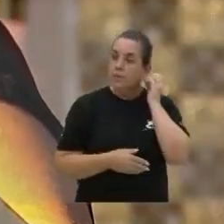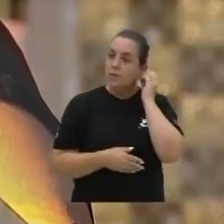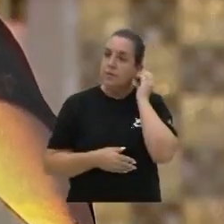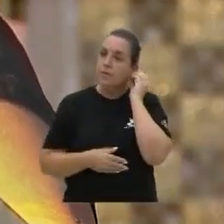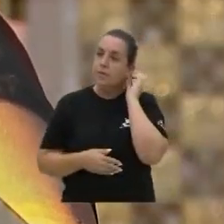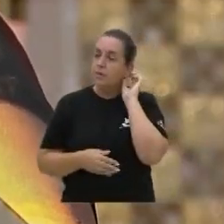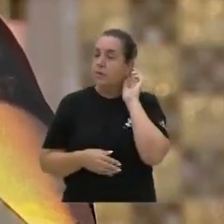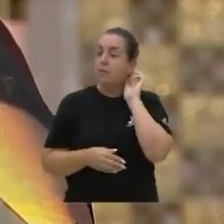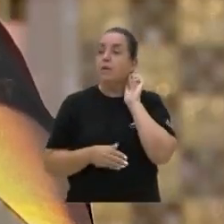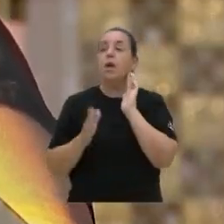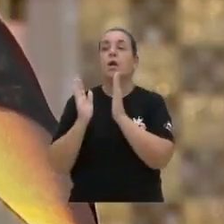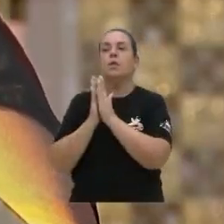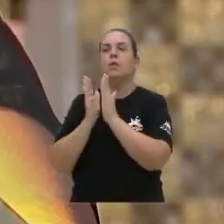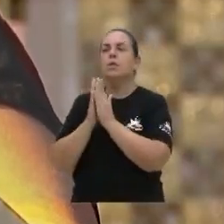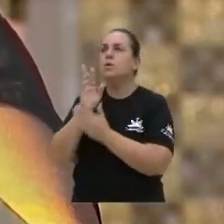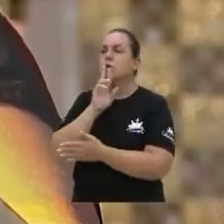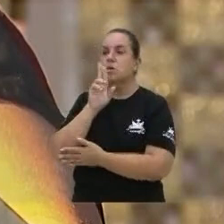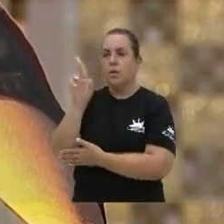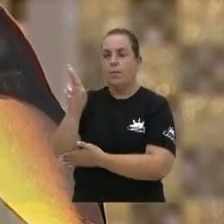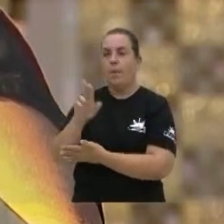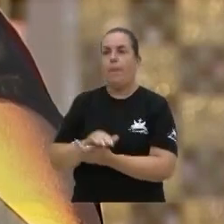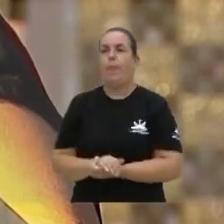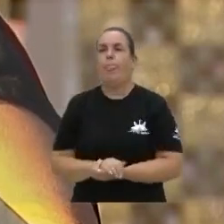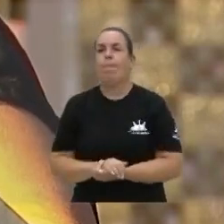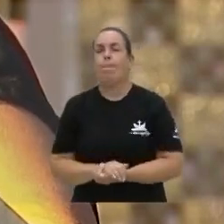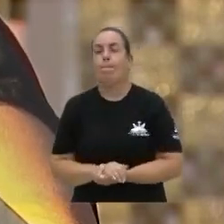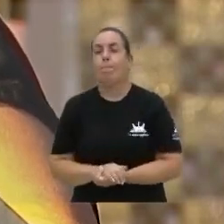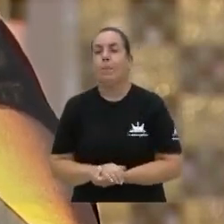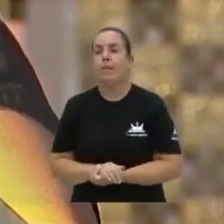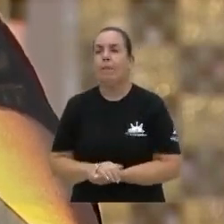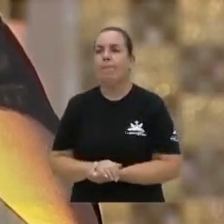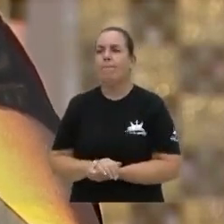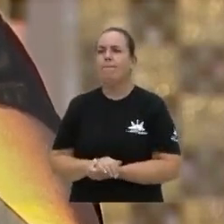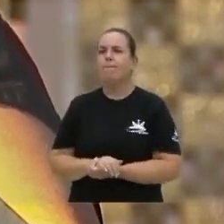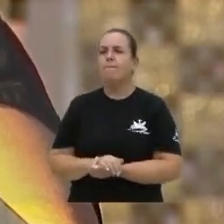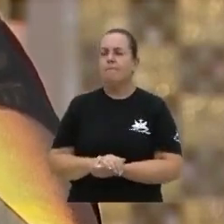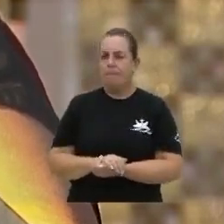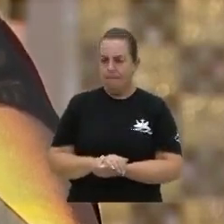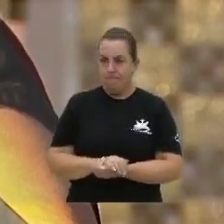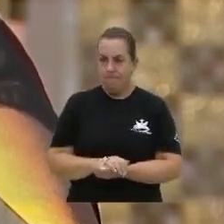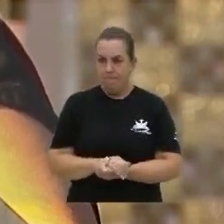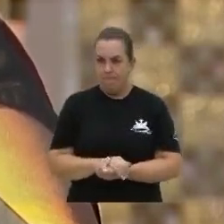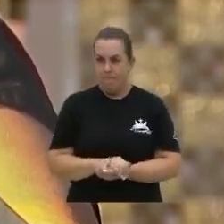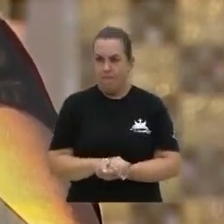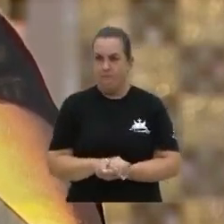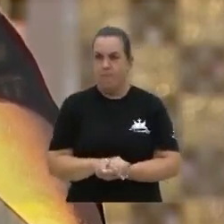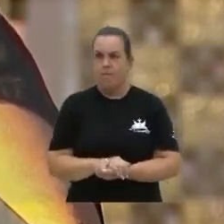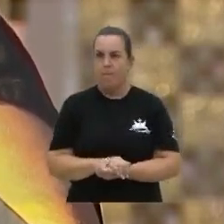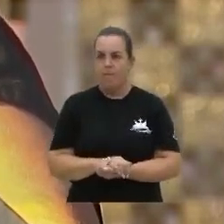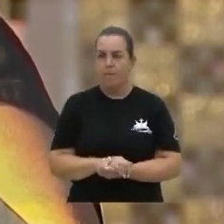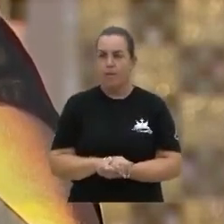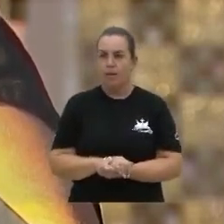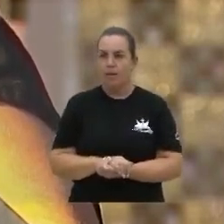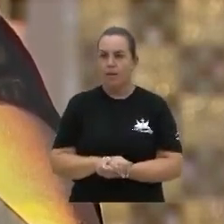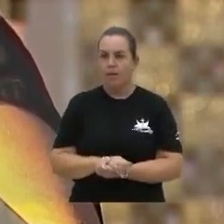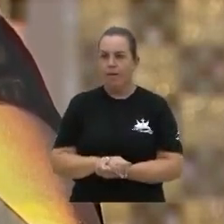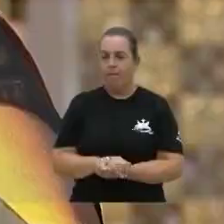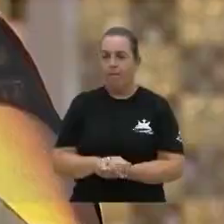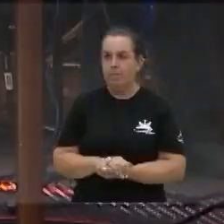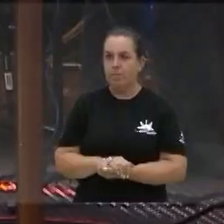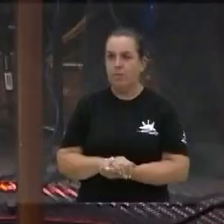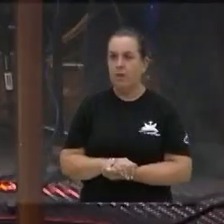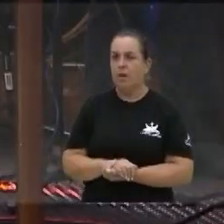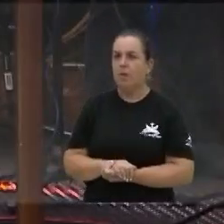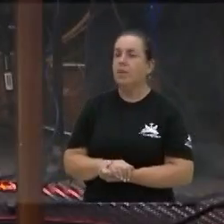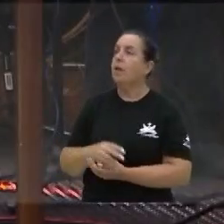final de cada prece, rezemos. Pela ressurreição de vosso Filho, ouvi-nos,